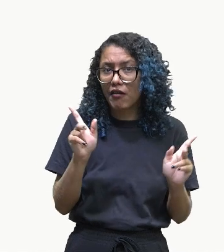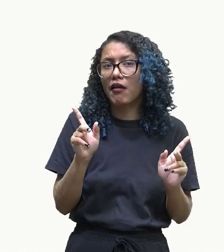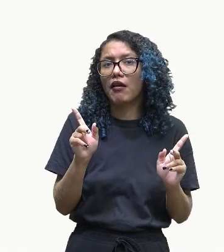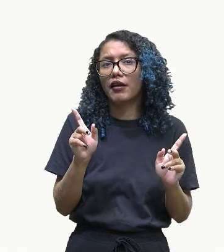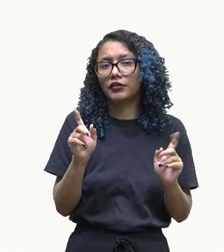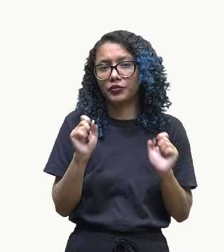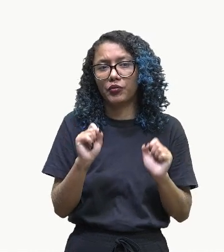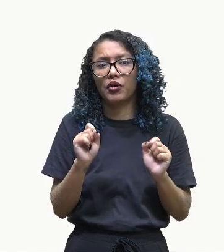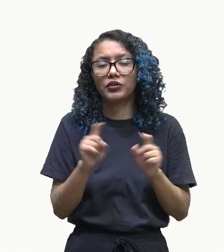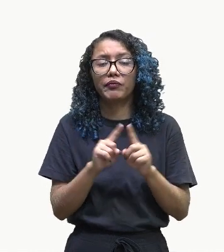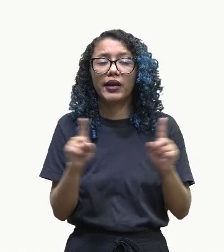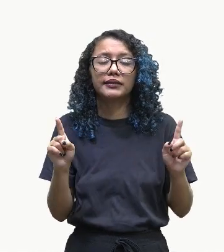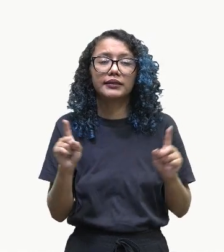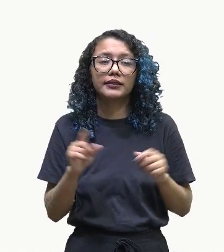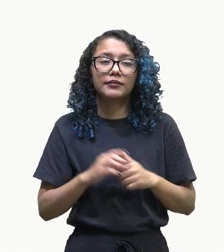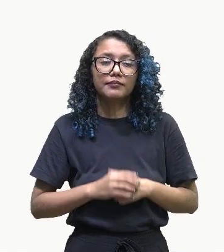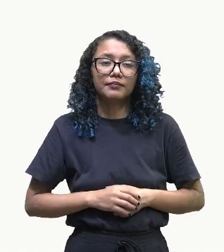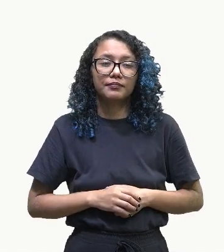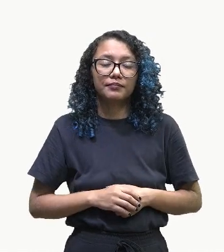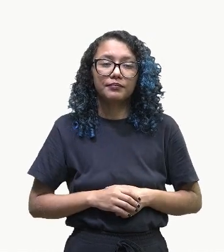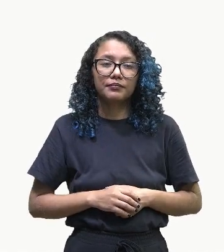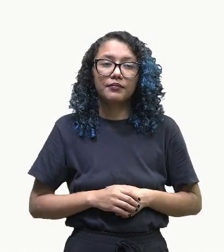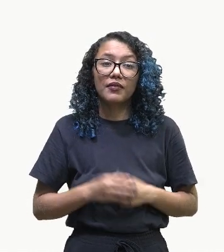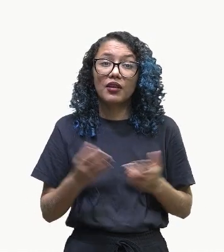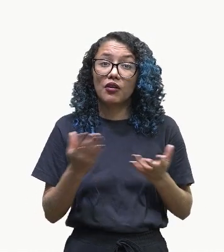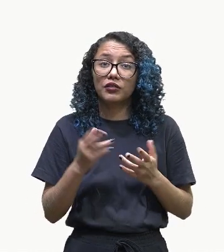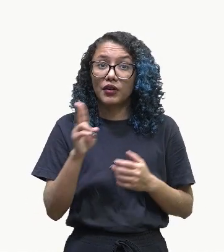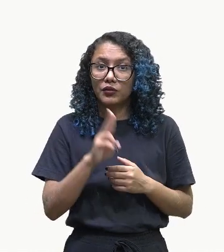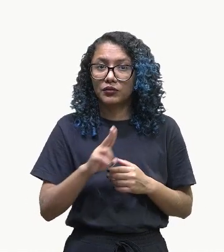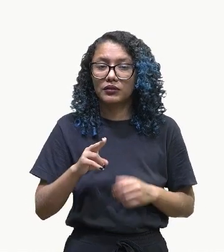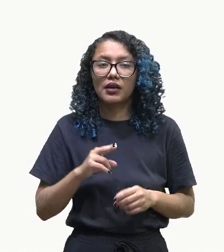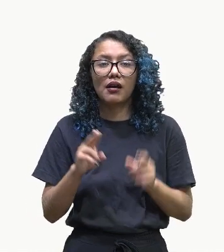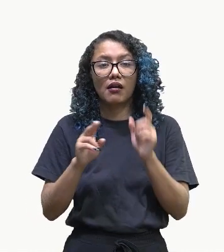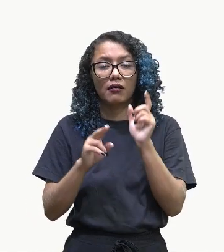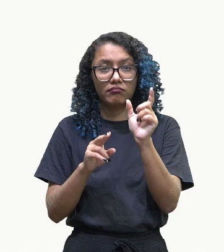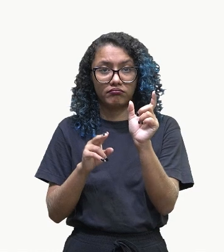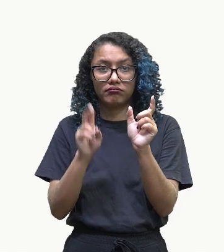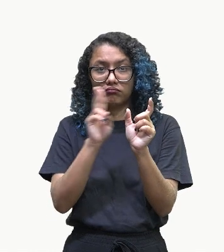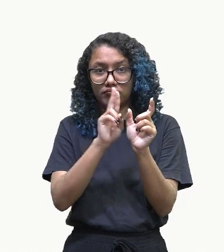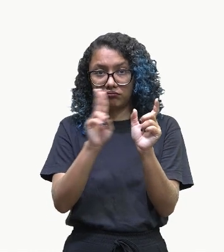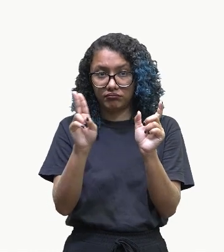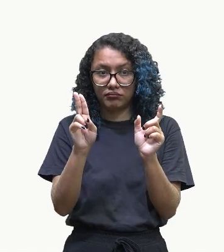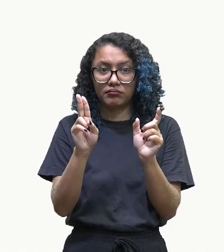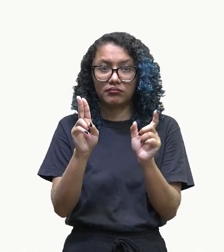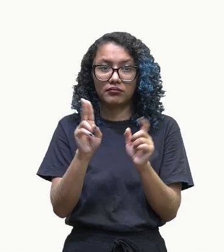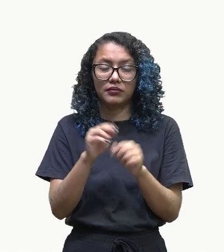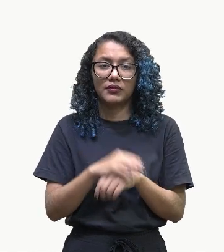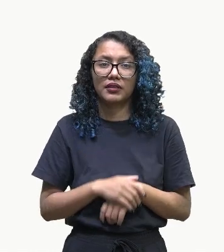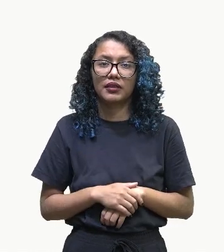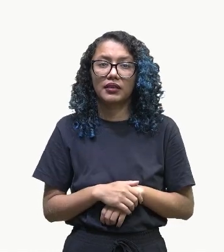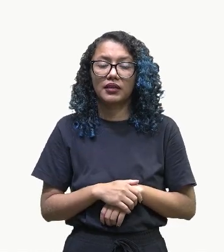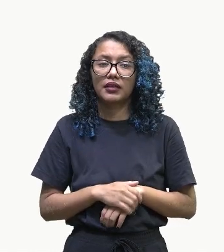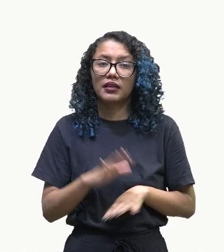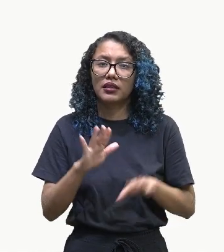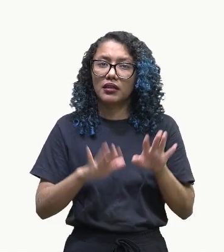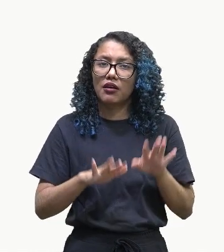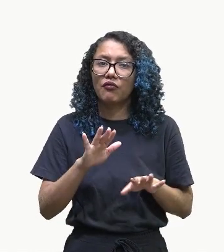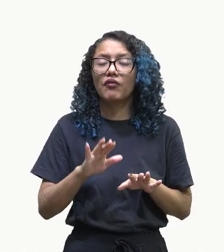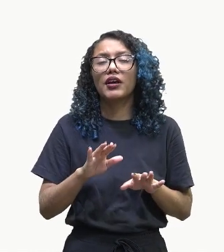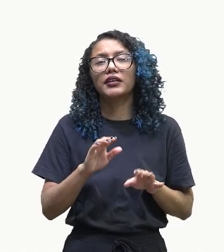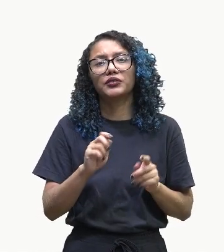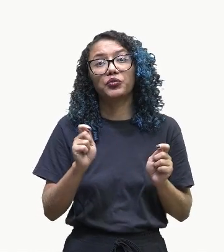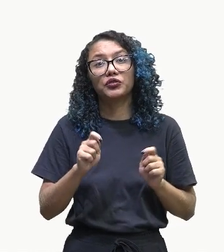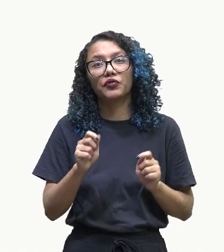mas aqui a gente vai utilizar uma nomenclatura que pode ser que depois, ou até mesmo já conheçam com